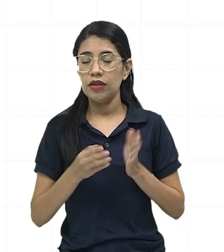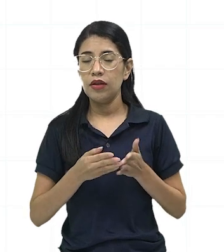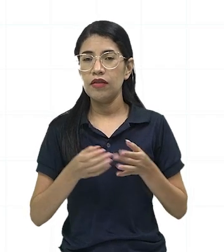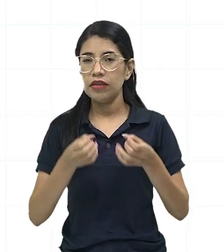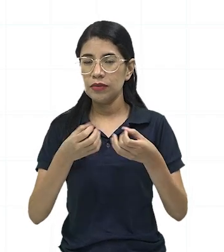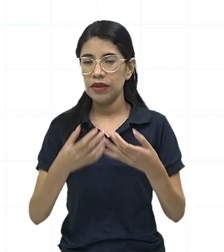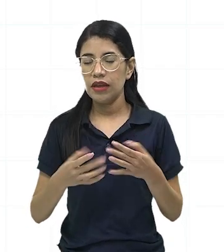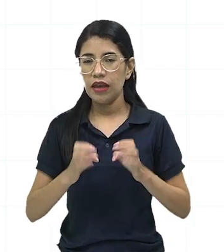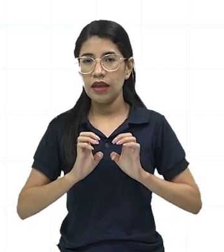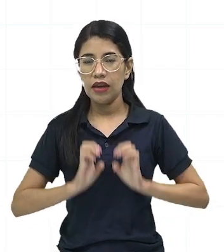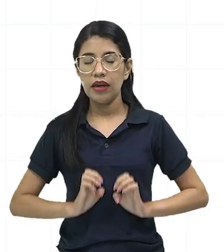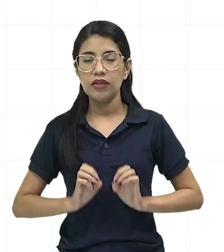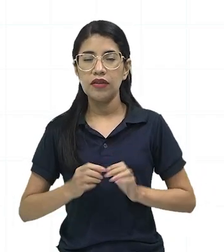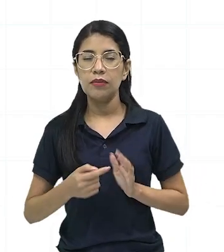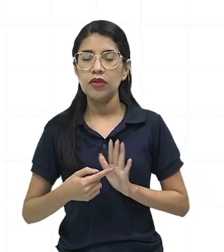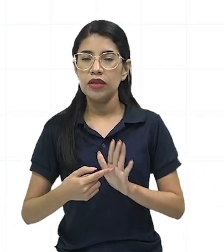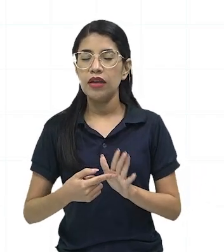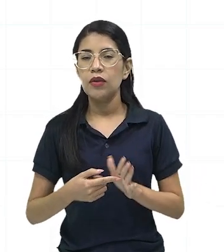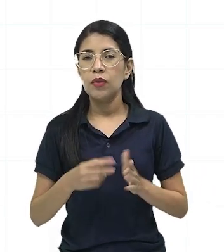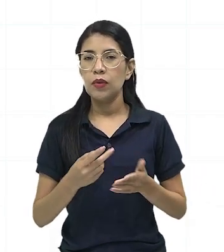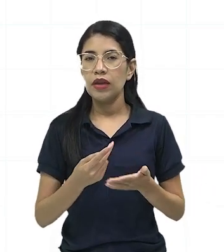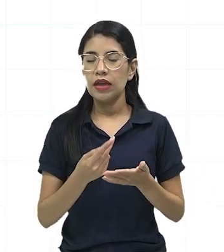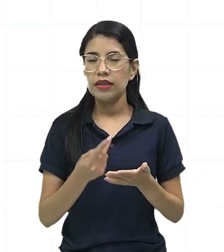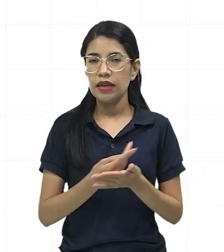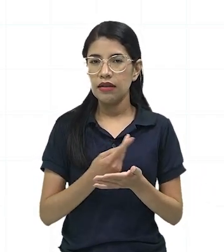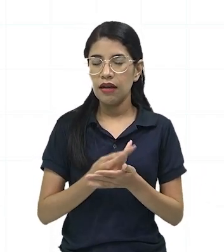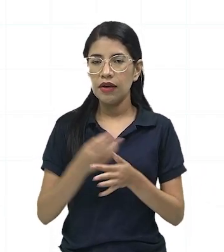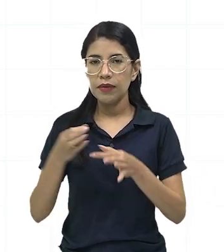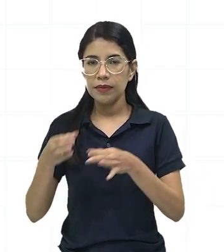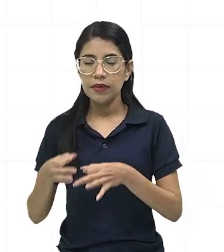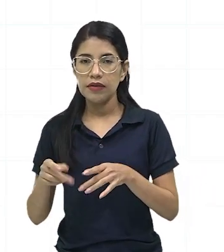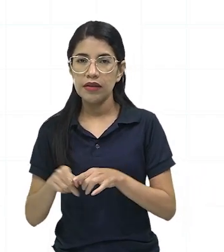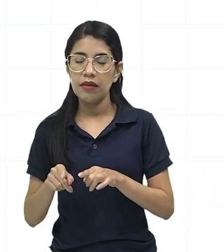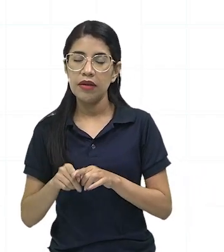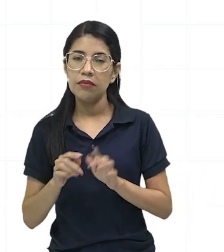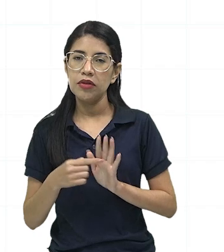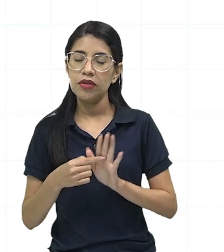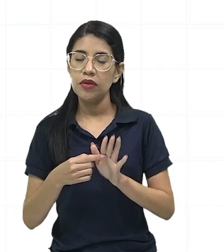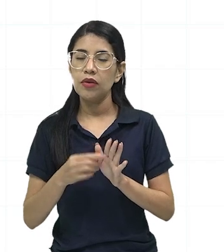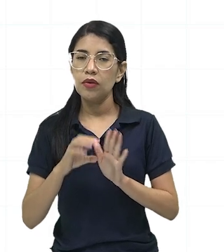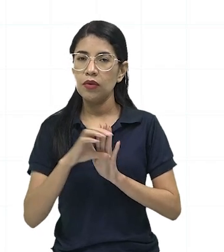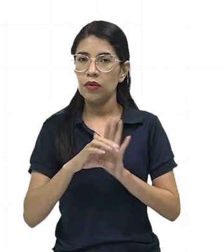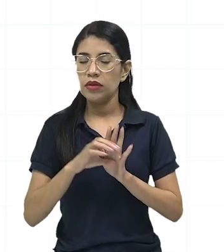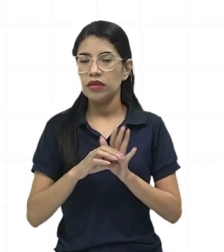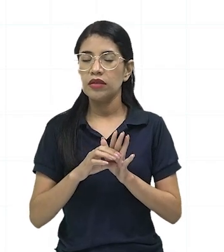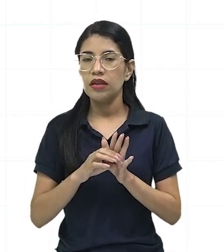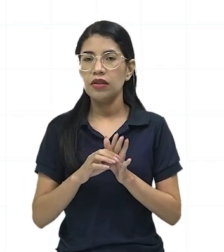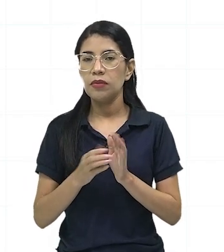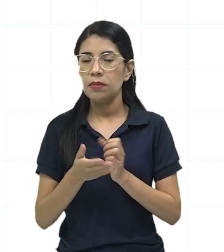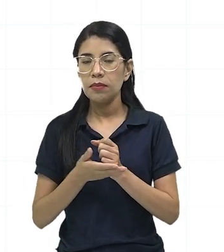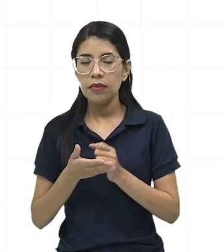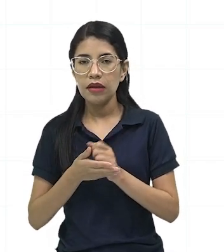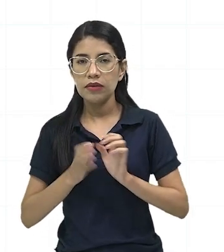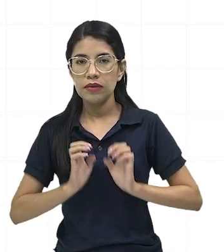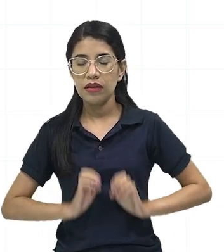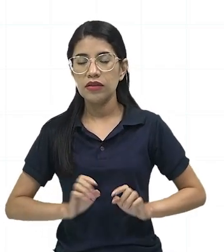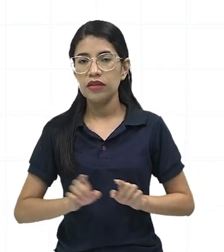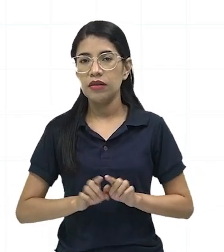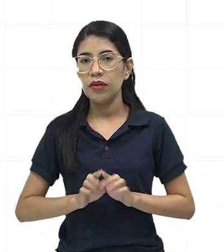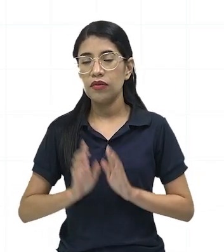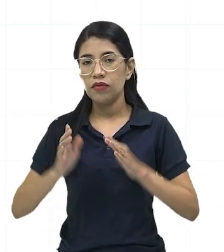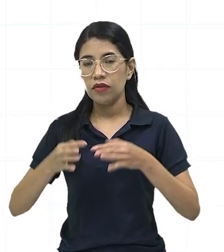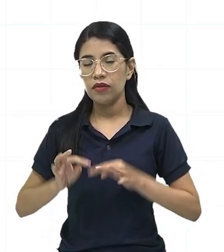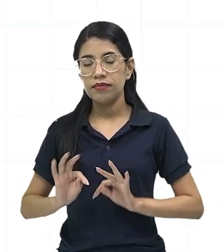errado. Já apresentou a ética, deu ali uma definição meio boba, mas deu uma definição de ética. Quando falamos sobre tecnologia,